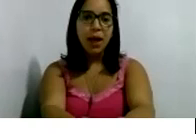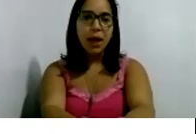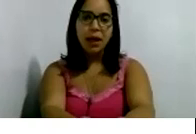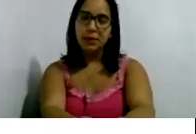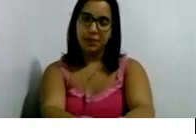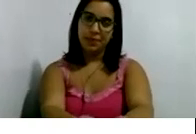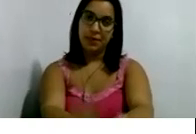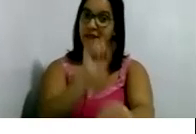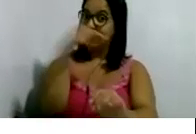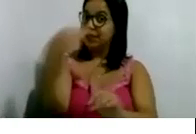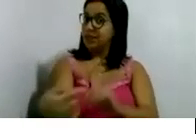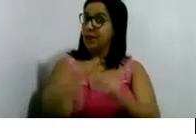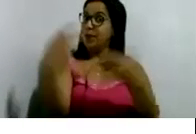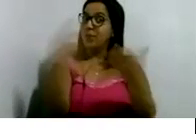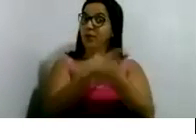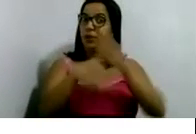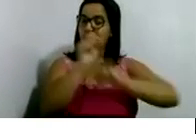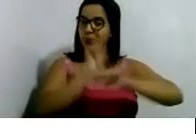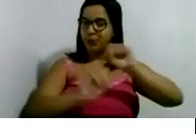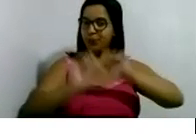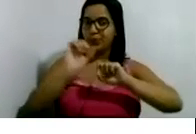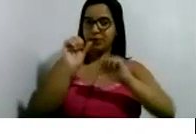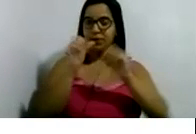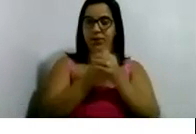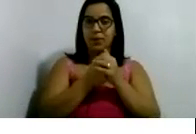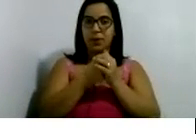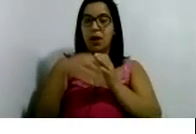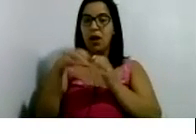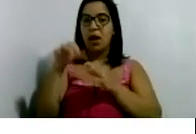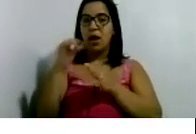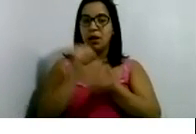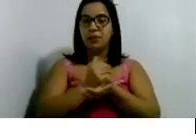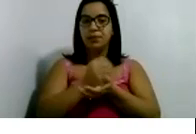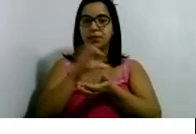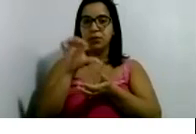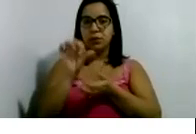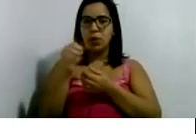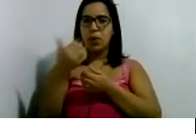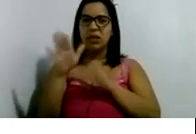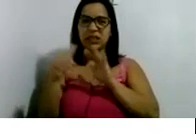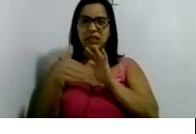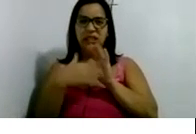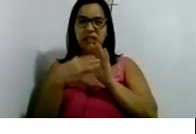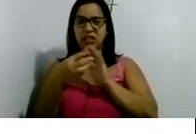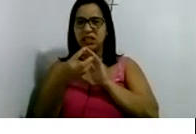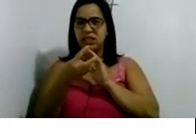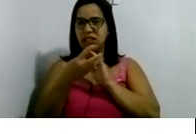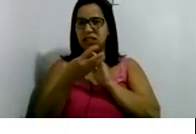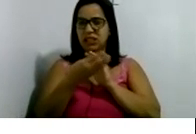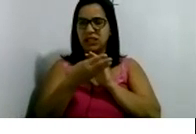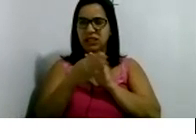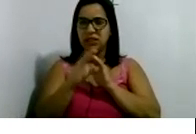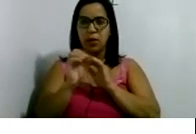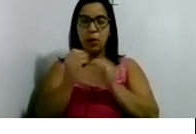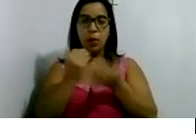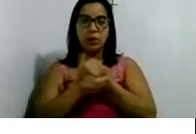E depois, né? Então, depois da 8ª semana, da 9ª, 12ª, 30ª, a gente vai já